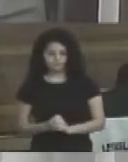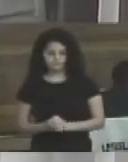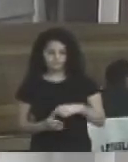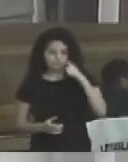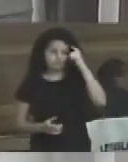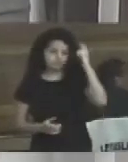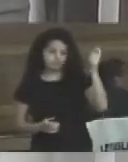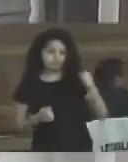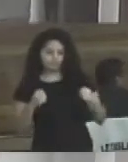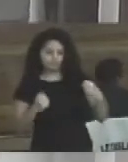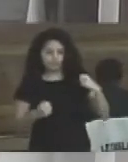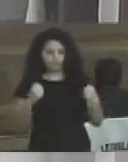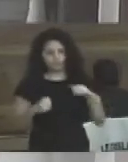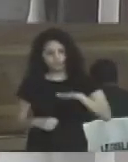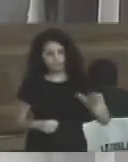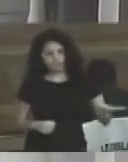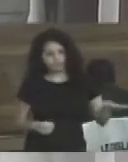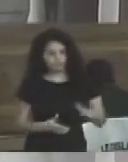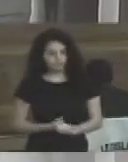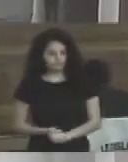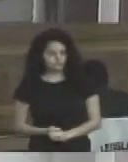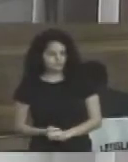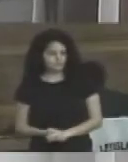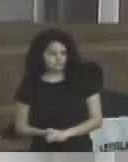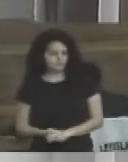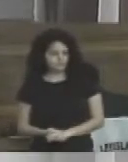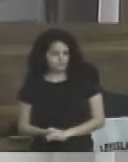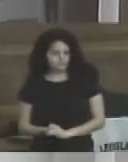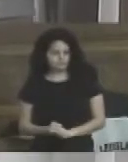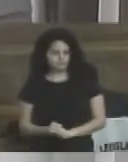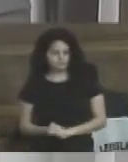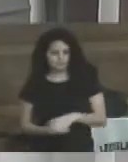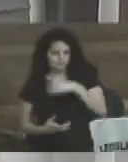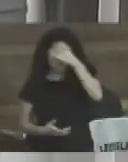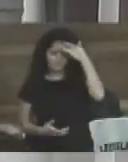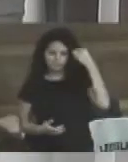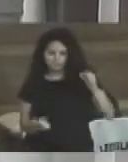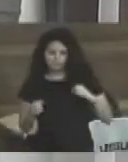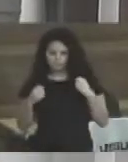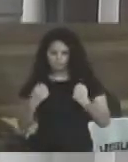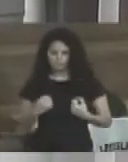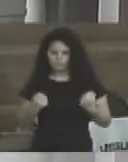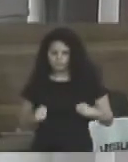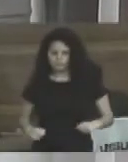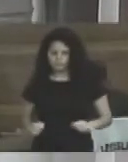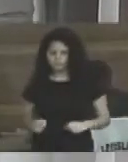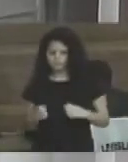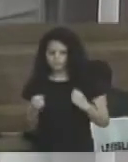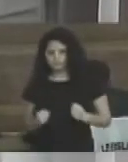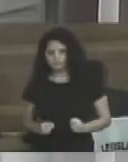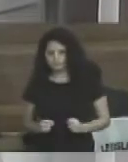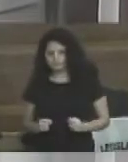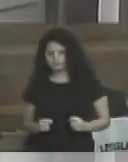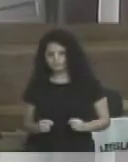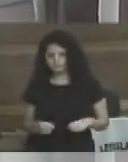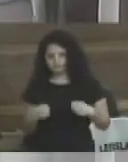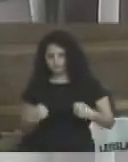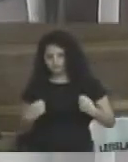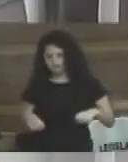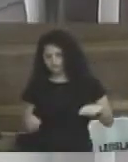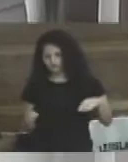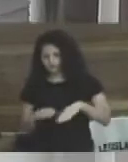segura, poderiam estar mortos. Então, esses irresponsáveis aí que têm cavalo, guarda os cavalos, porque